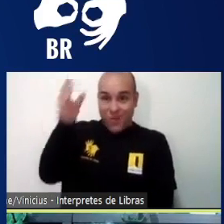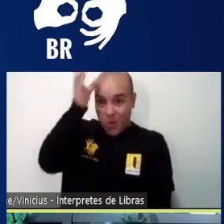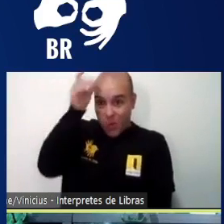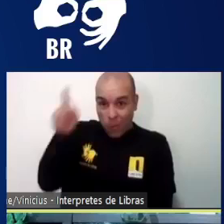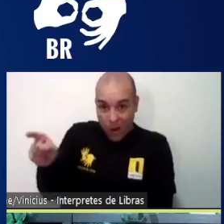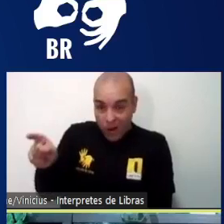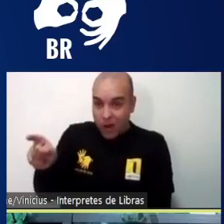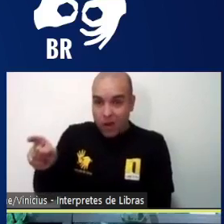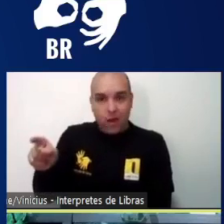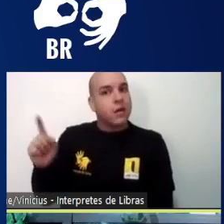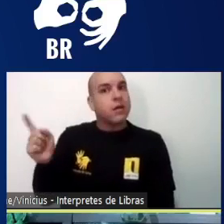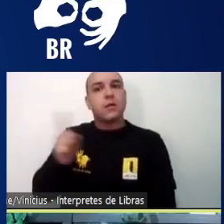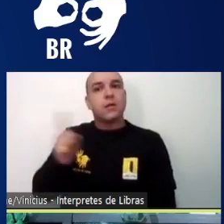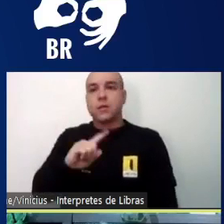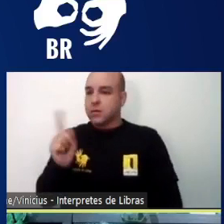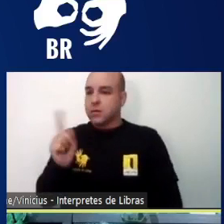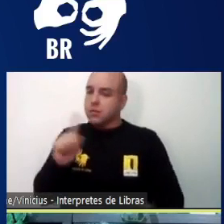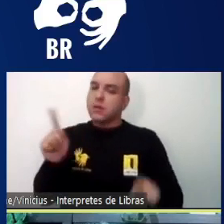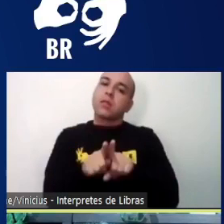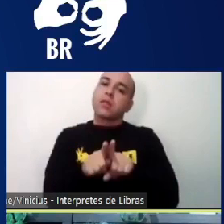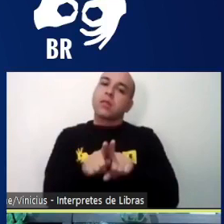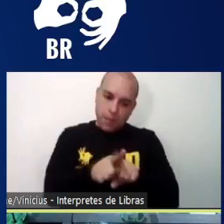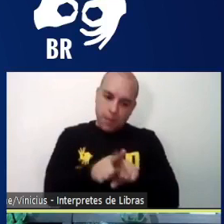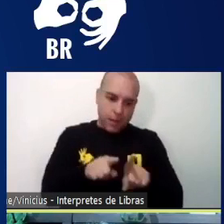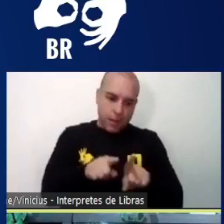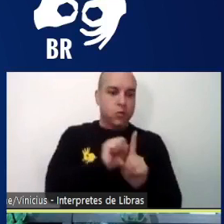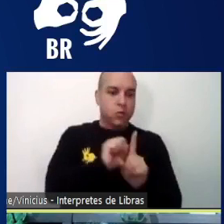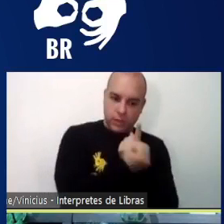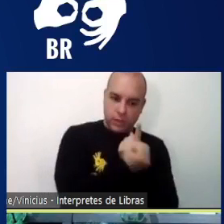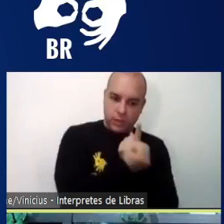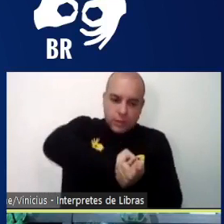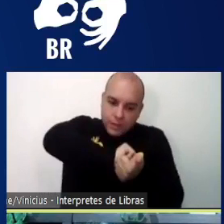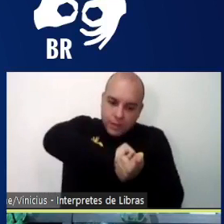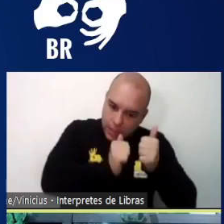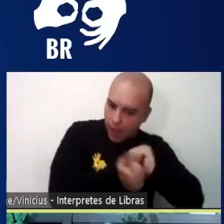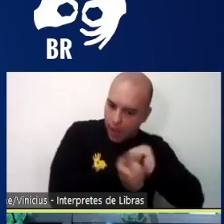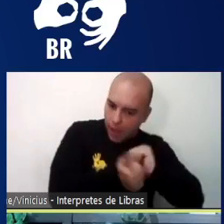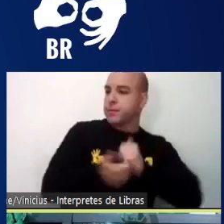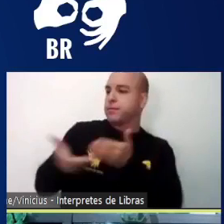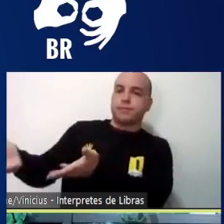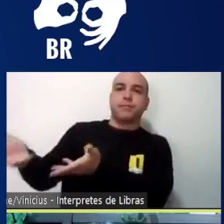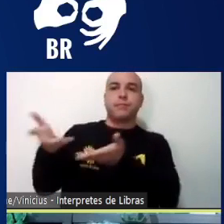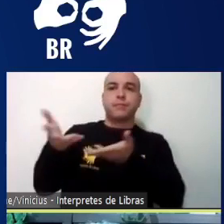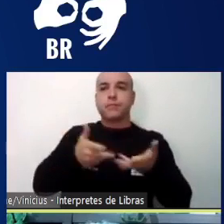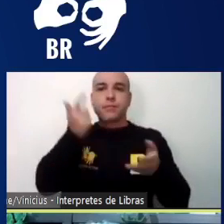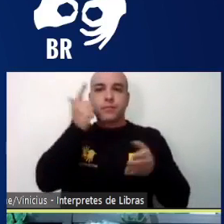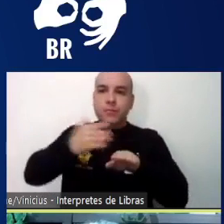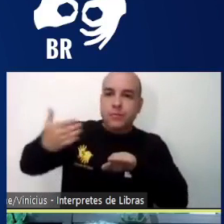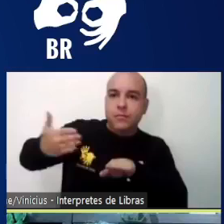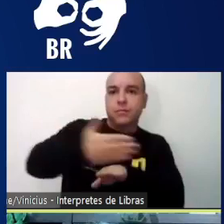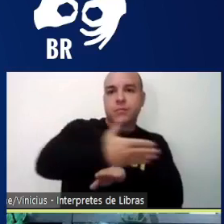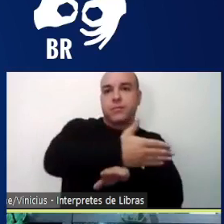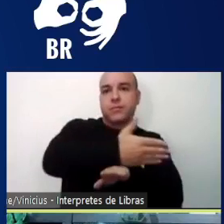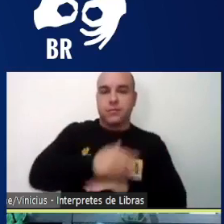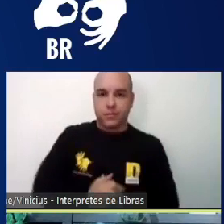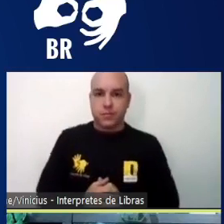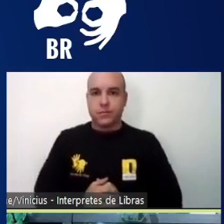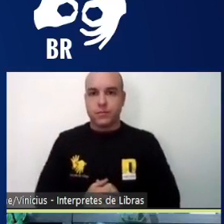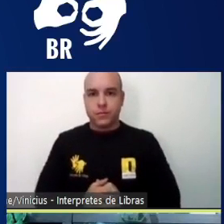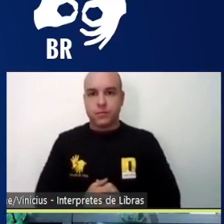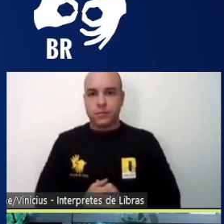Precisamos sair desse ciclo vicioso e transformá-lo em um ciclo virtuoso.